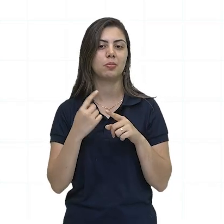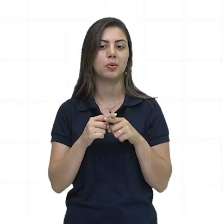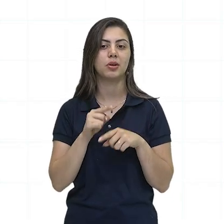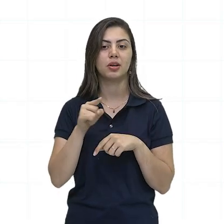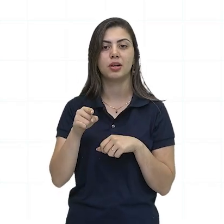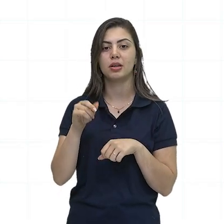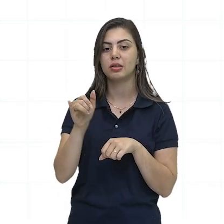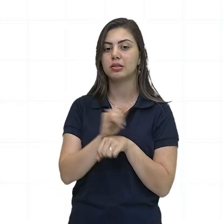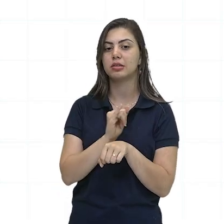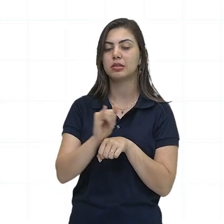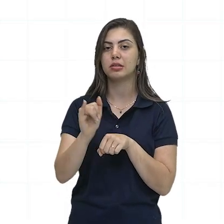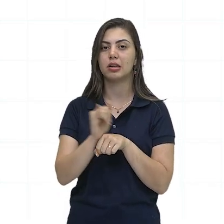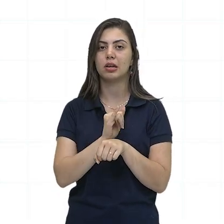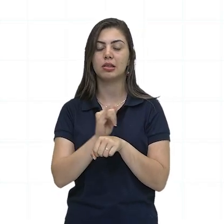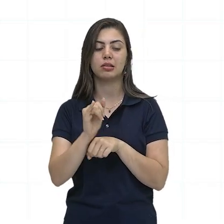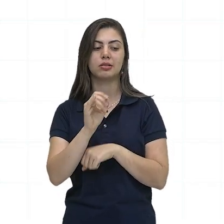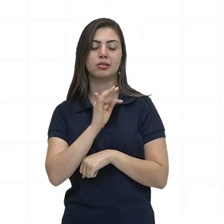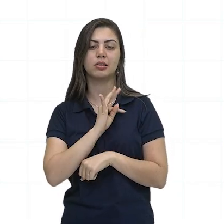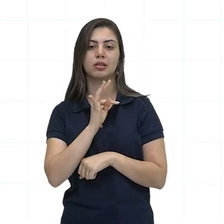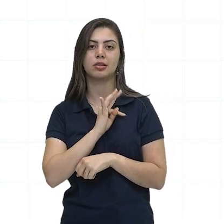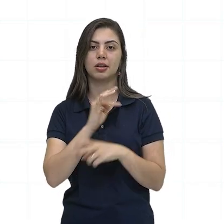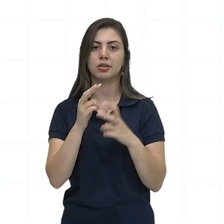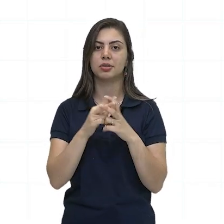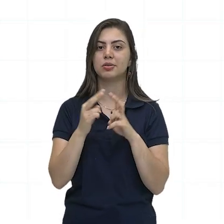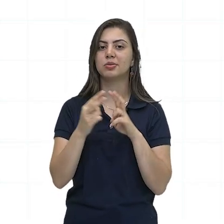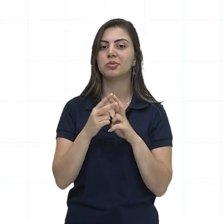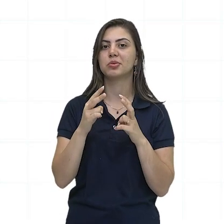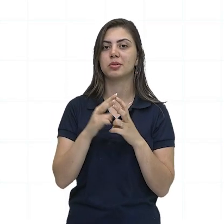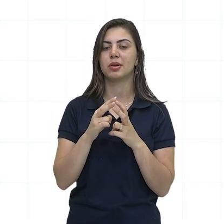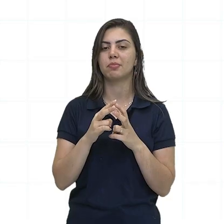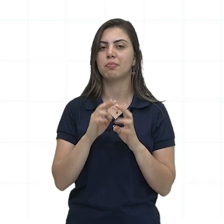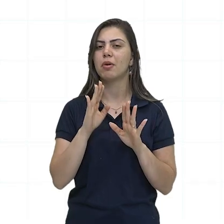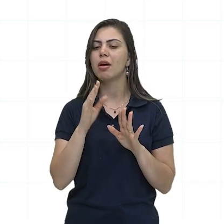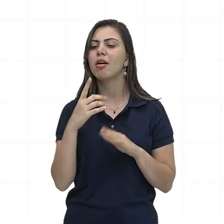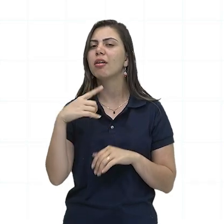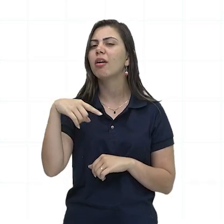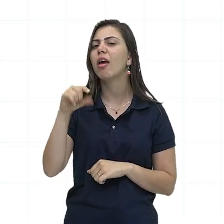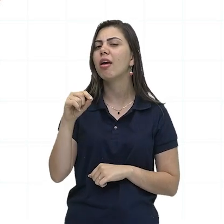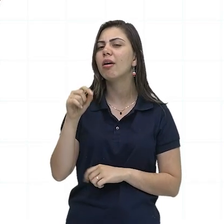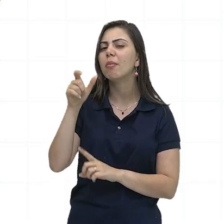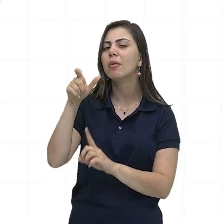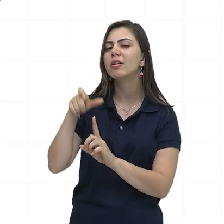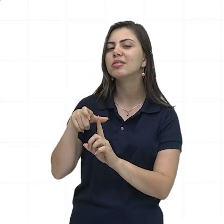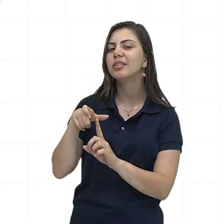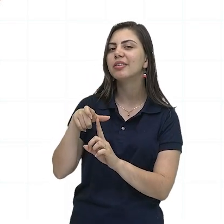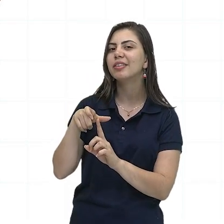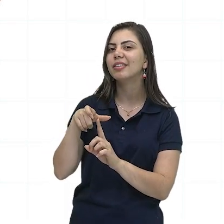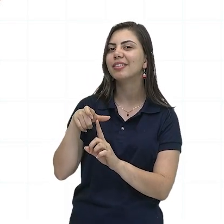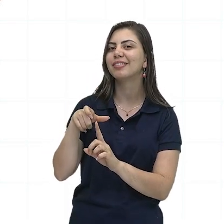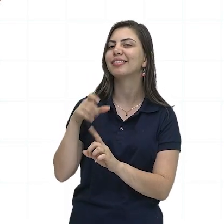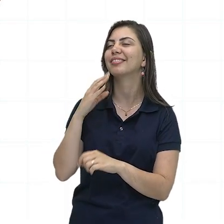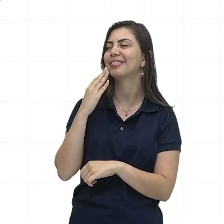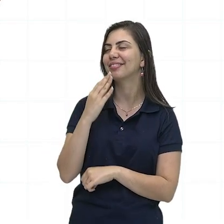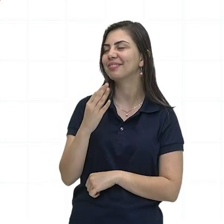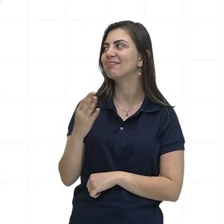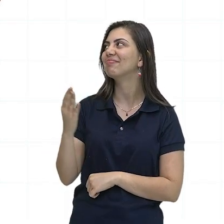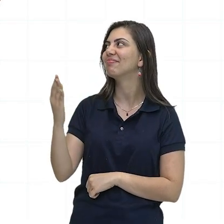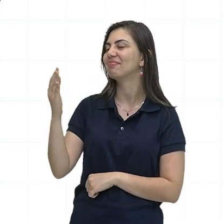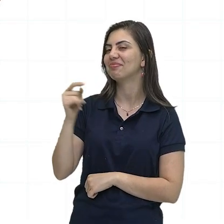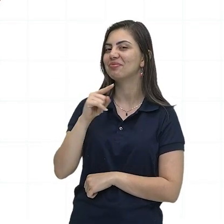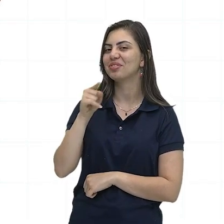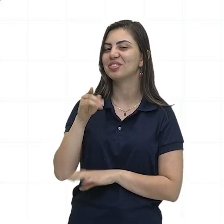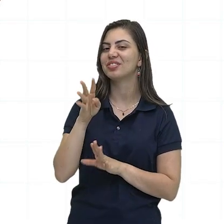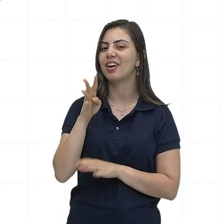das técnicas que ele utilizava nas suas lutas. Vamos relembrar quem é? Olha só, vocês já ouviram falar